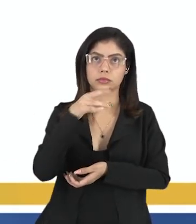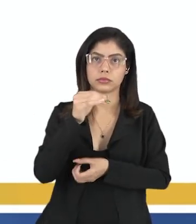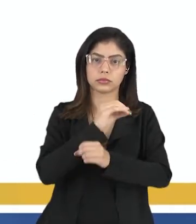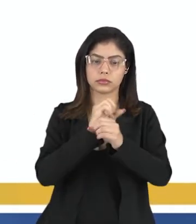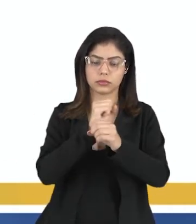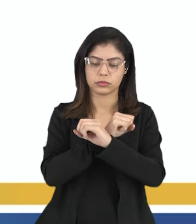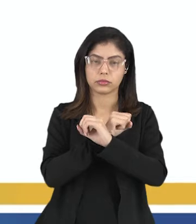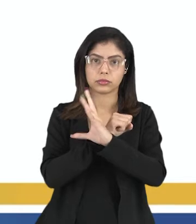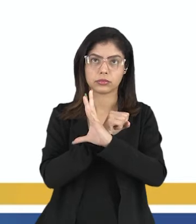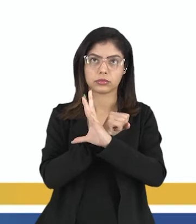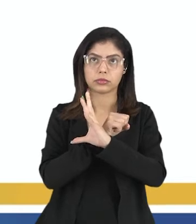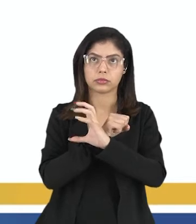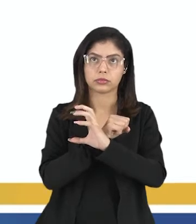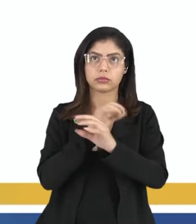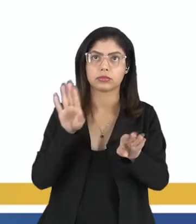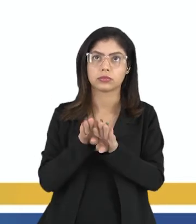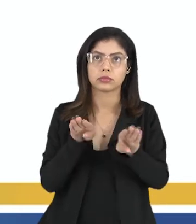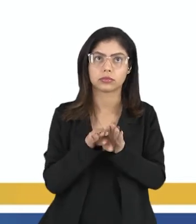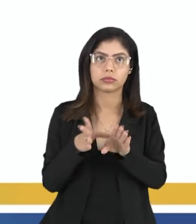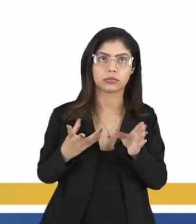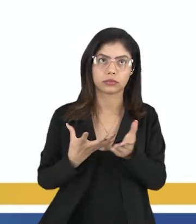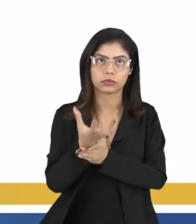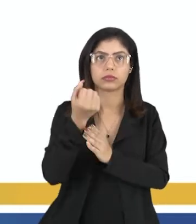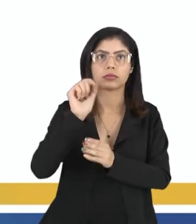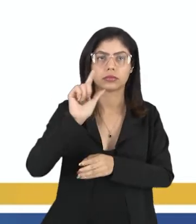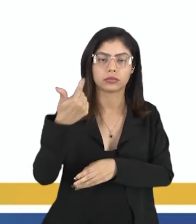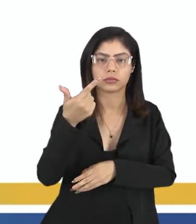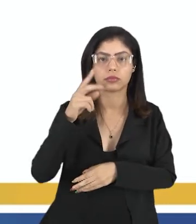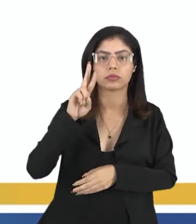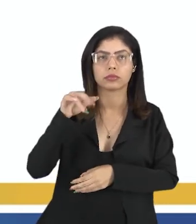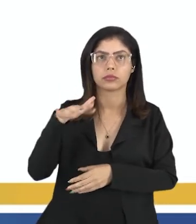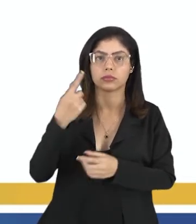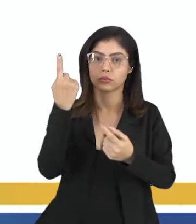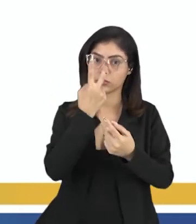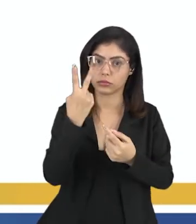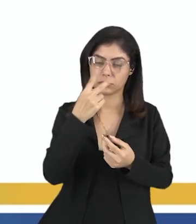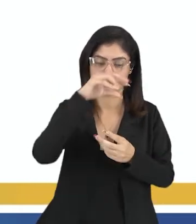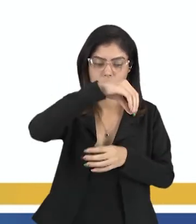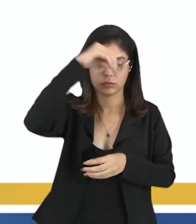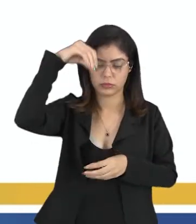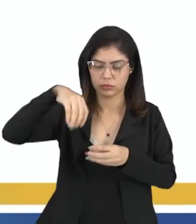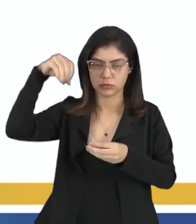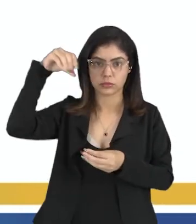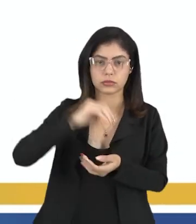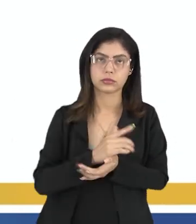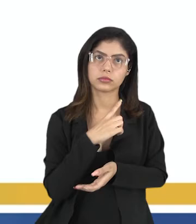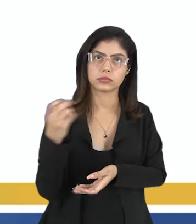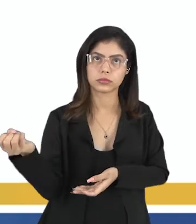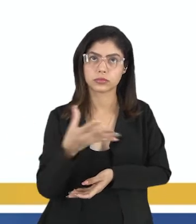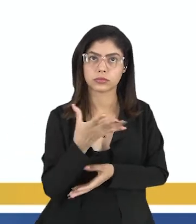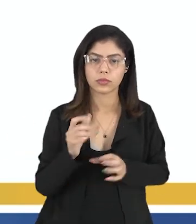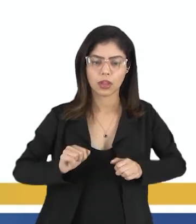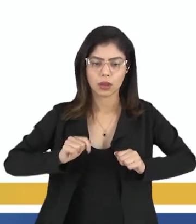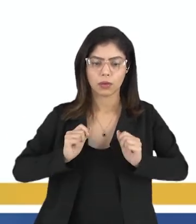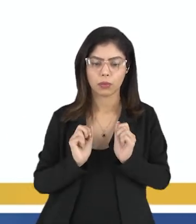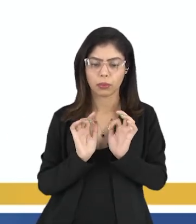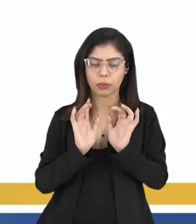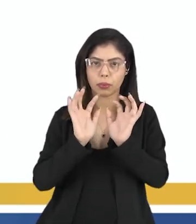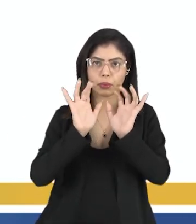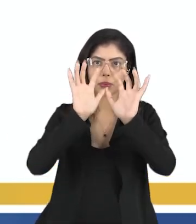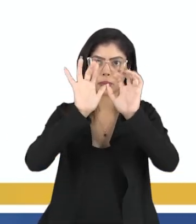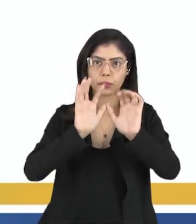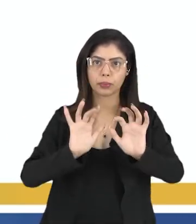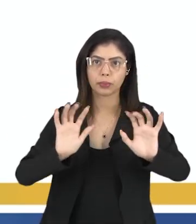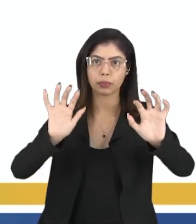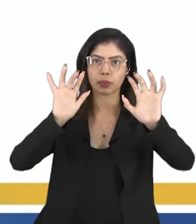clorídrico junto a outro de amônia e retirando-se as rolhas de ambos, nota-se a formação de fumaça branca